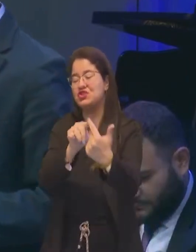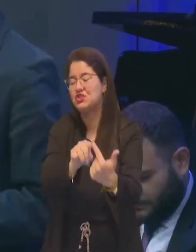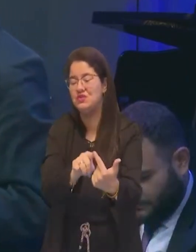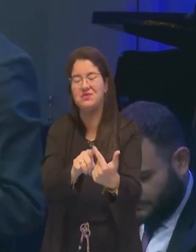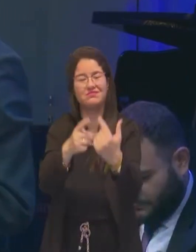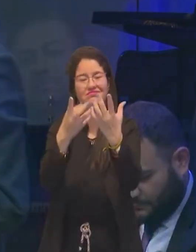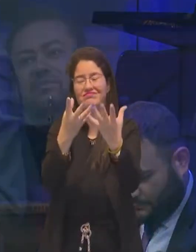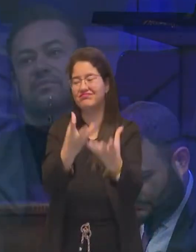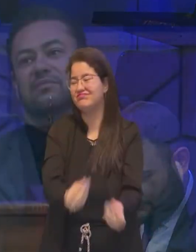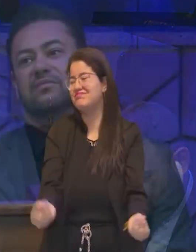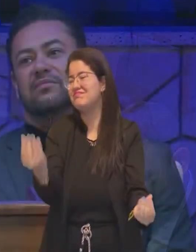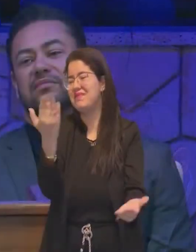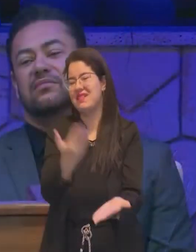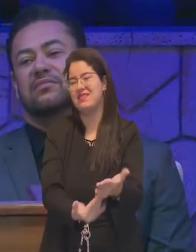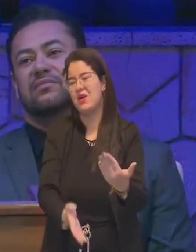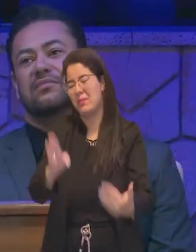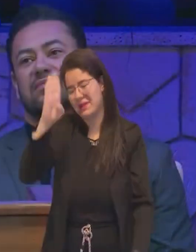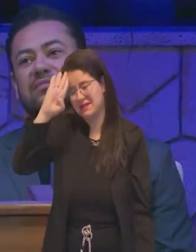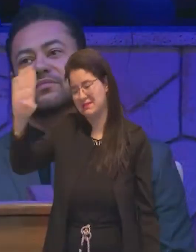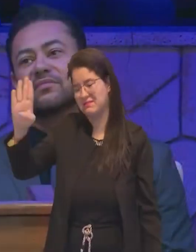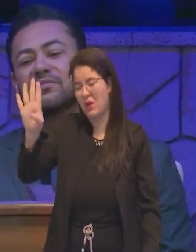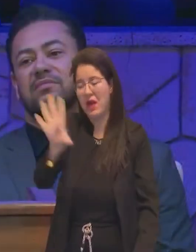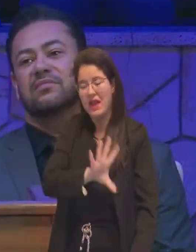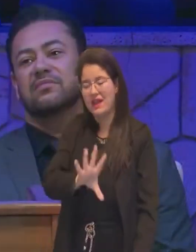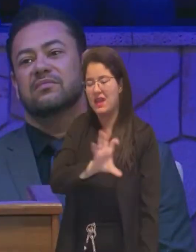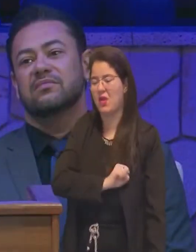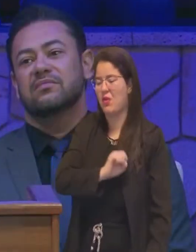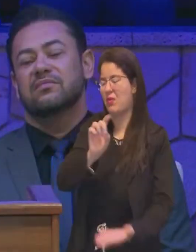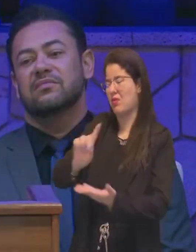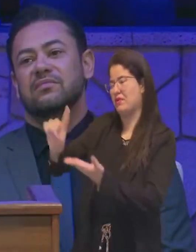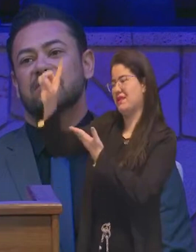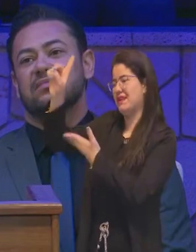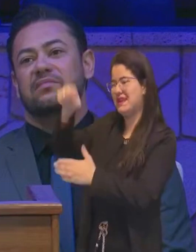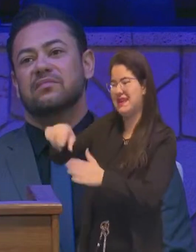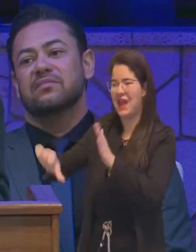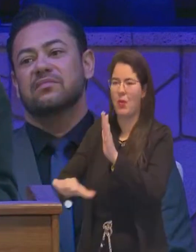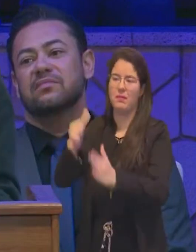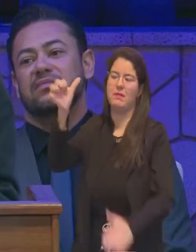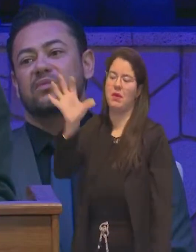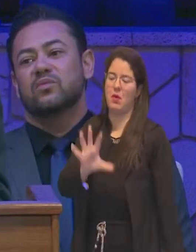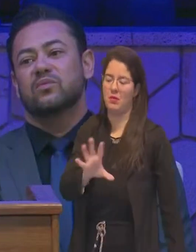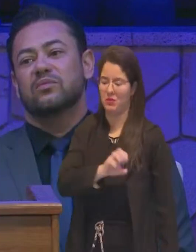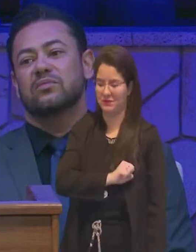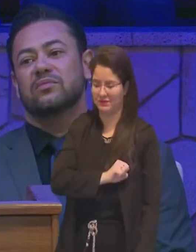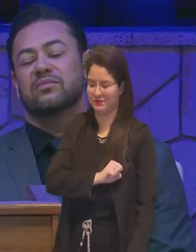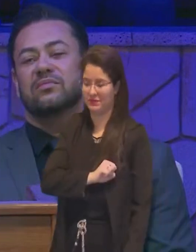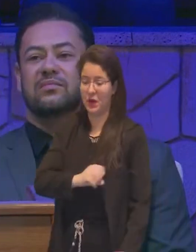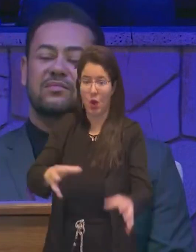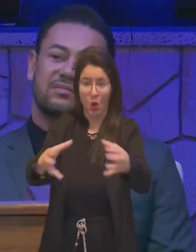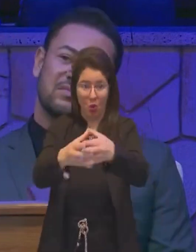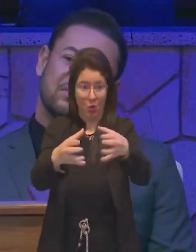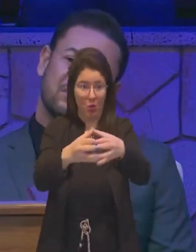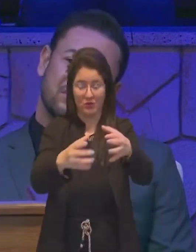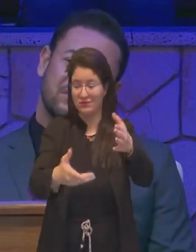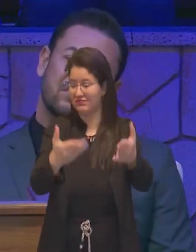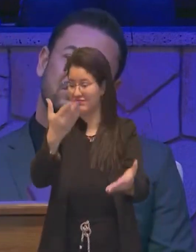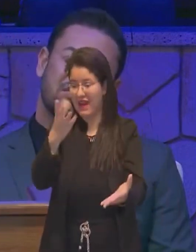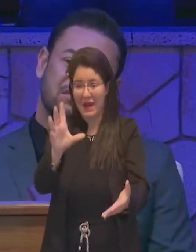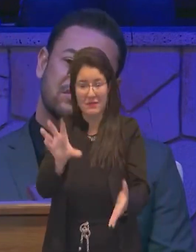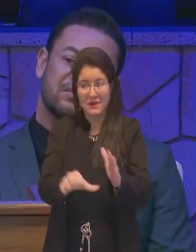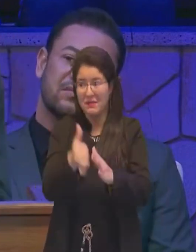seu serviço, que é o amor a Cristo, que é esse primeiro amor. Eles tinham perdido o primeiro